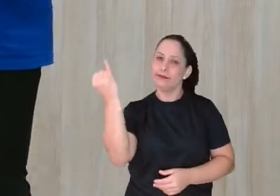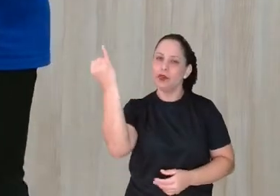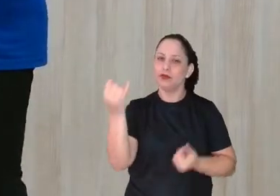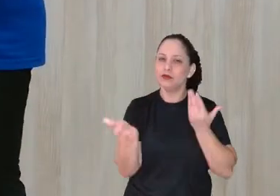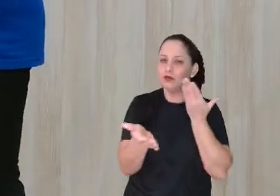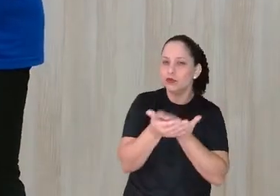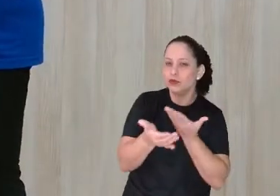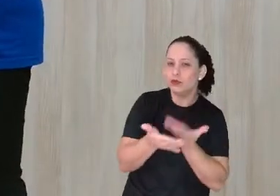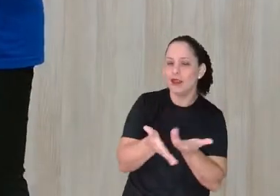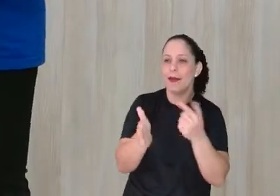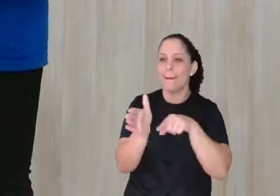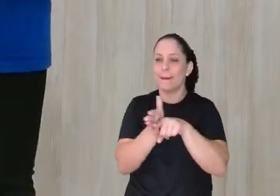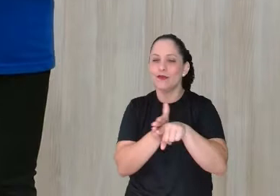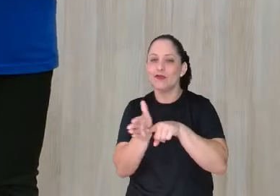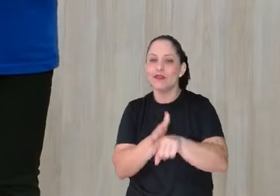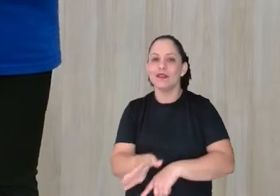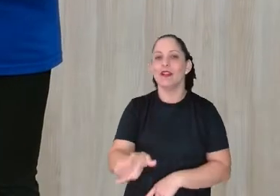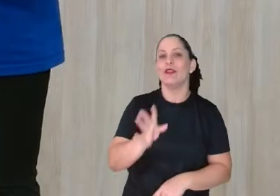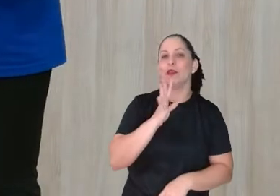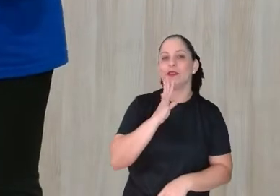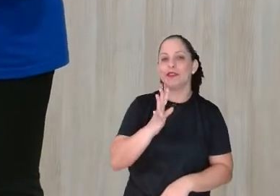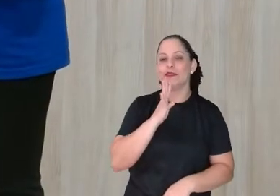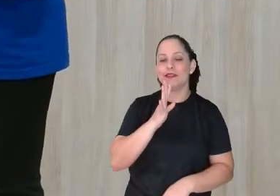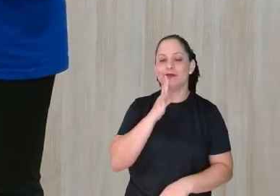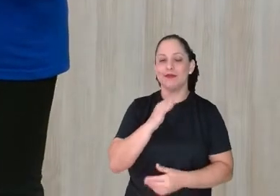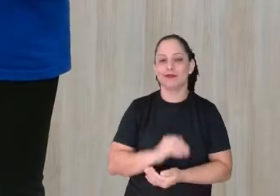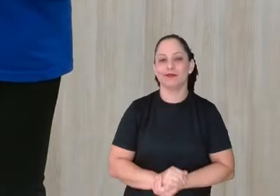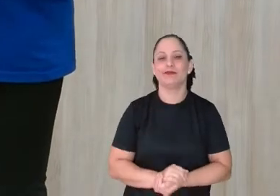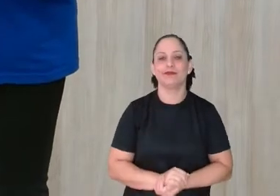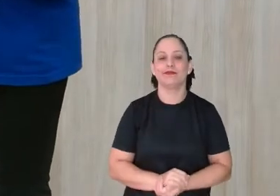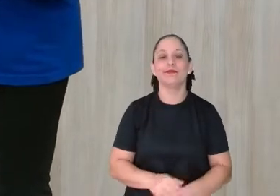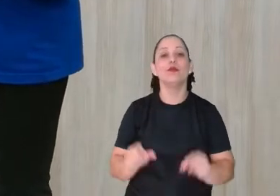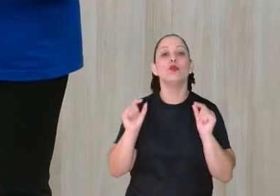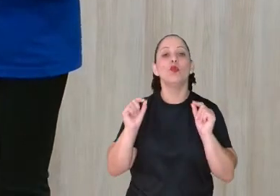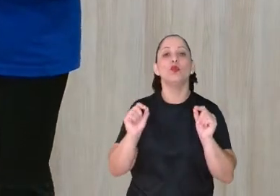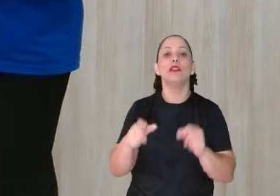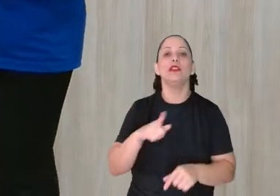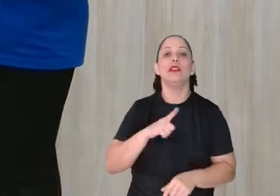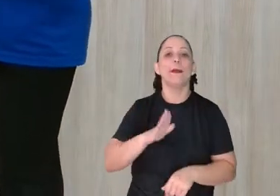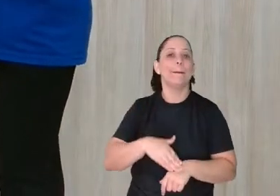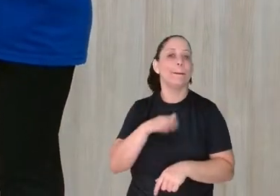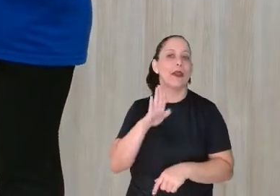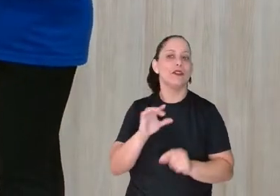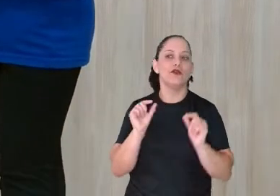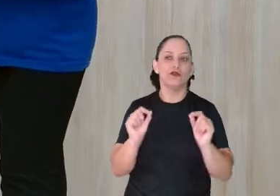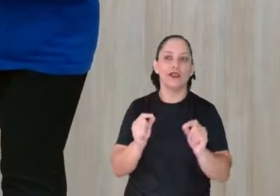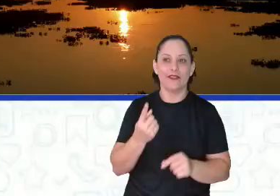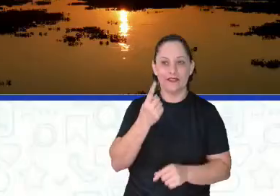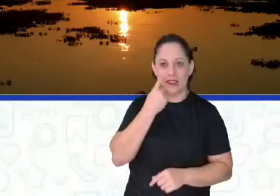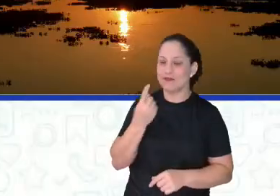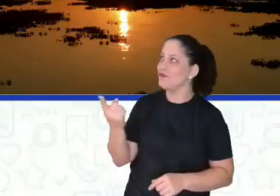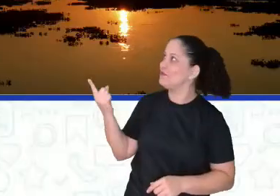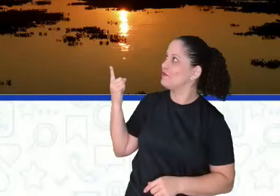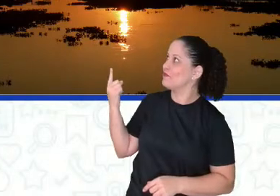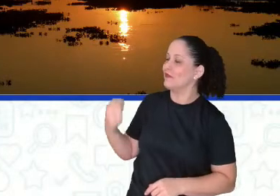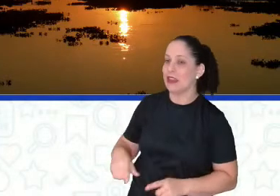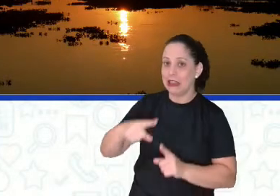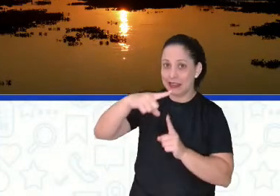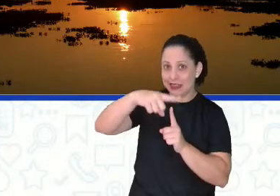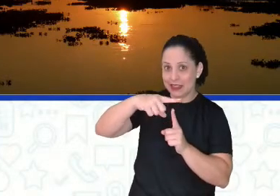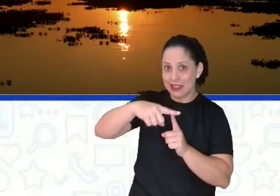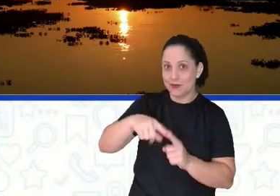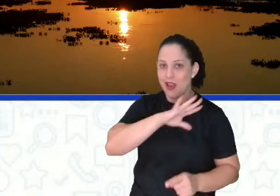na questão de imagem, de pesquisar. O que é que nós temos mais? Aí a questão de algumas espécies,